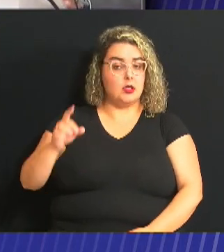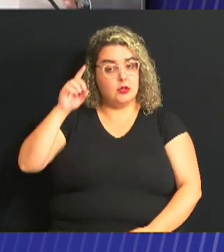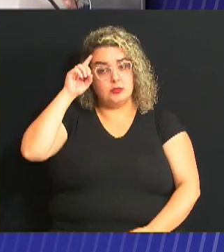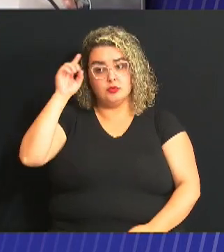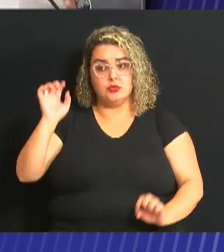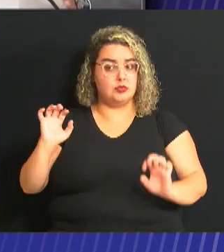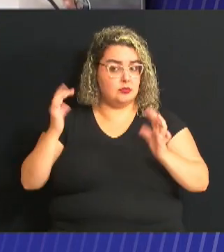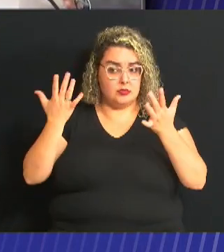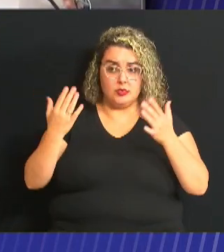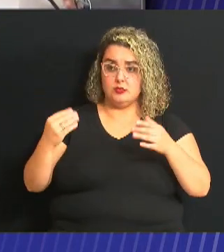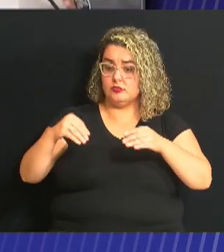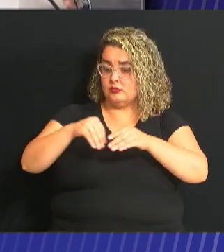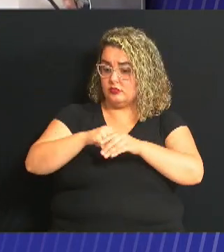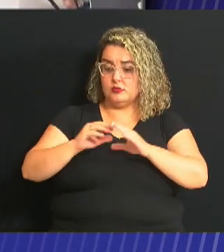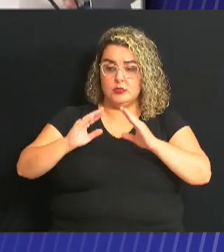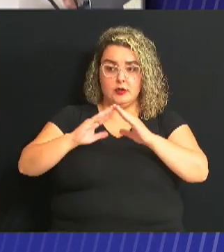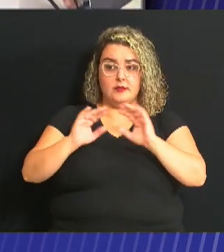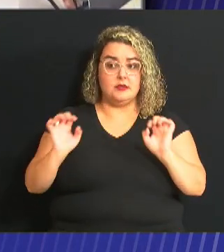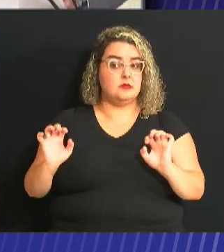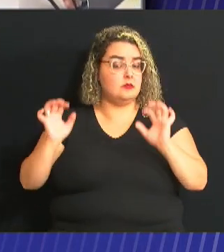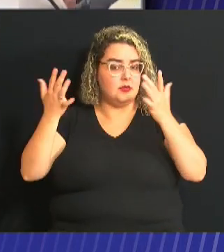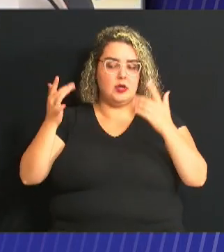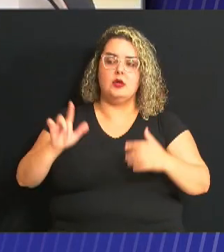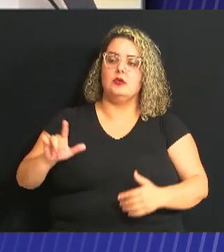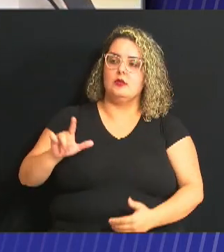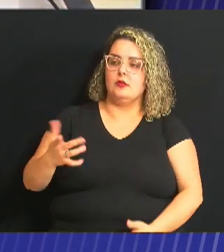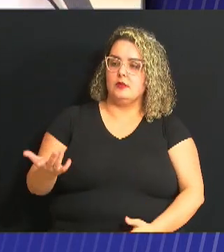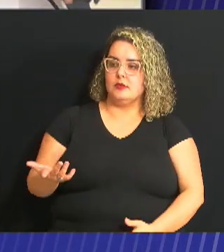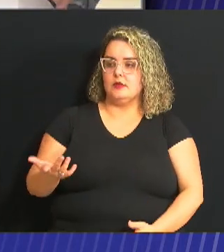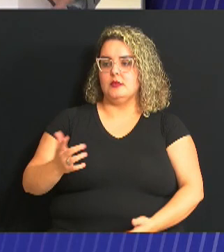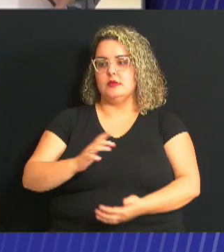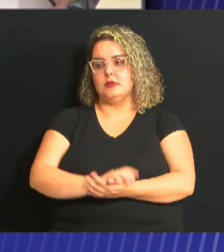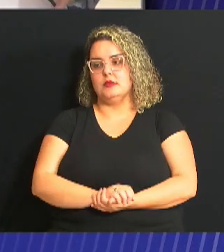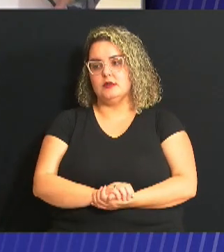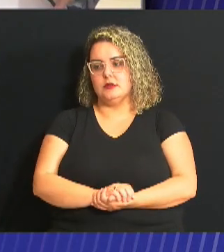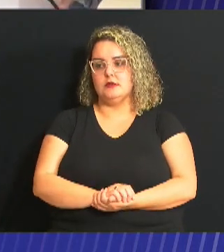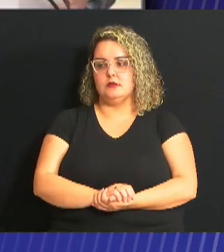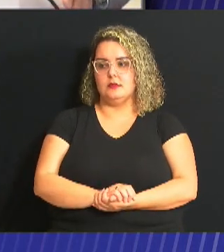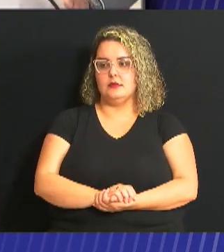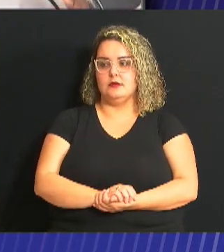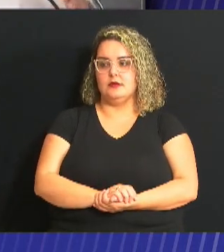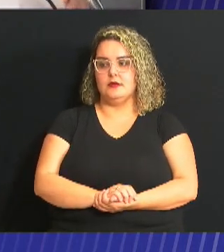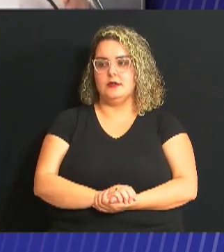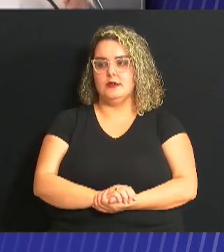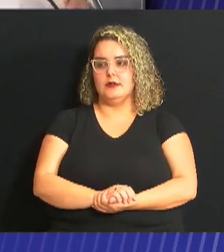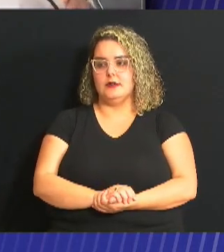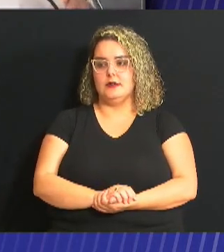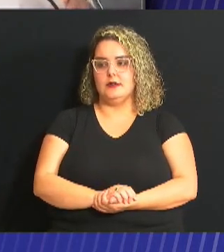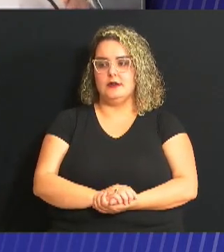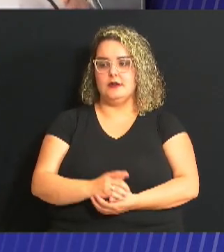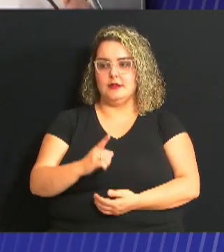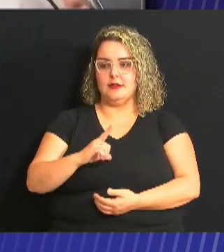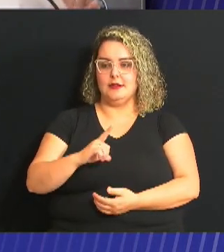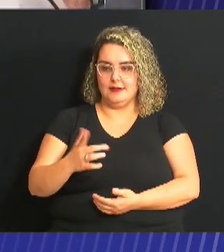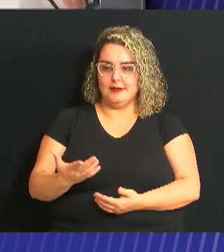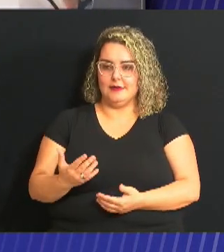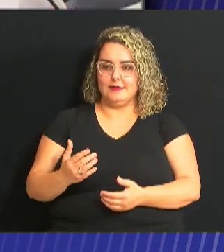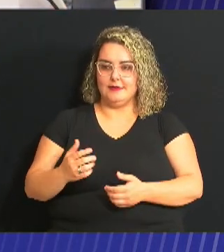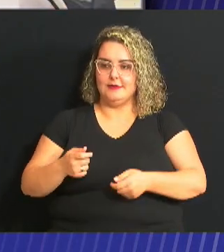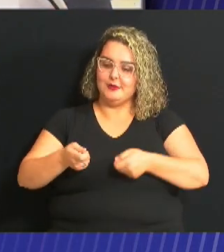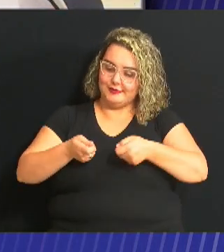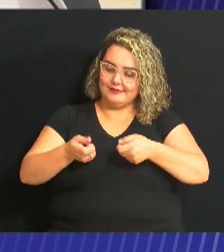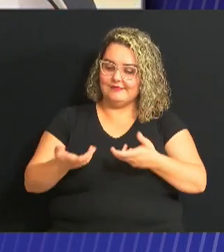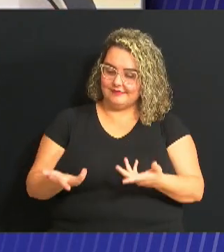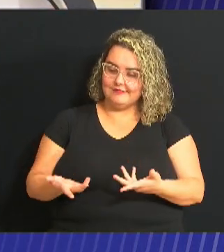gente, fazendo uma festa. É claro que um pouco mais, né, a gente tem que ter, né, se conter um pouquinho,